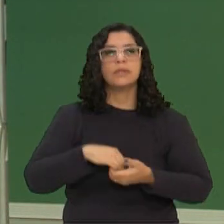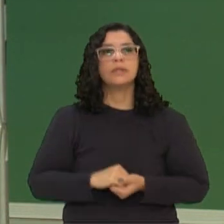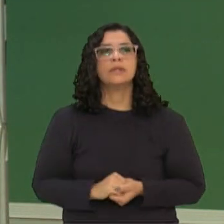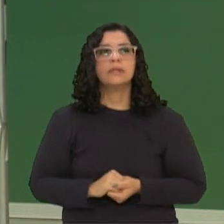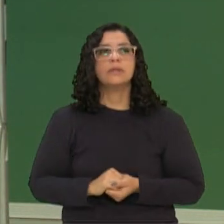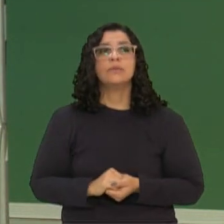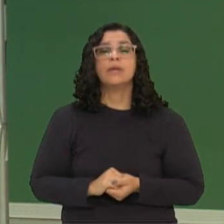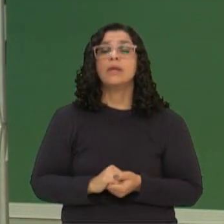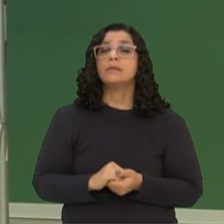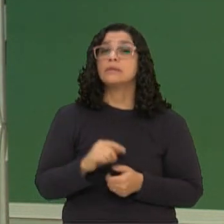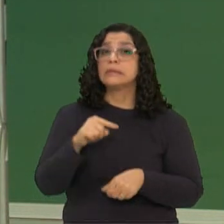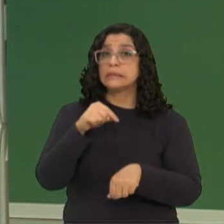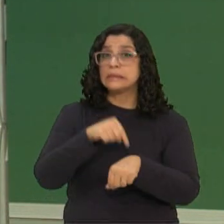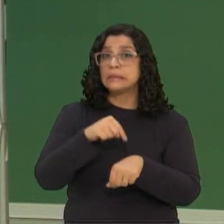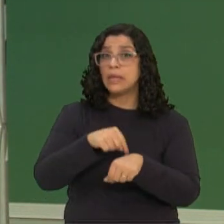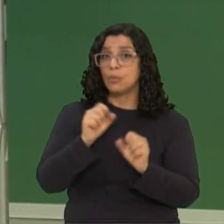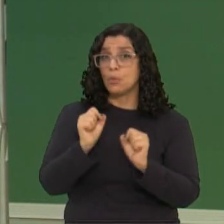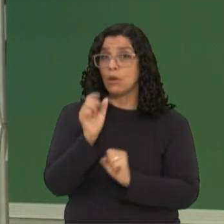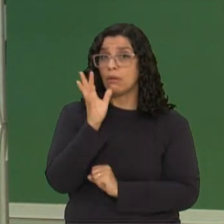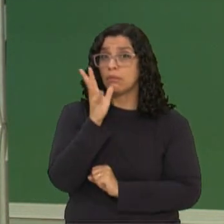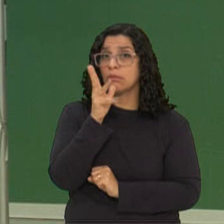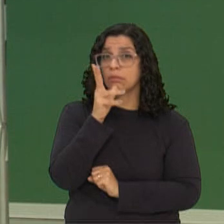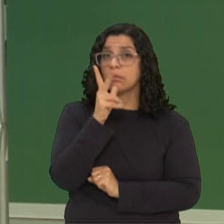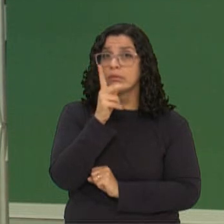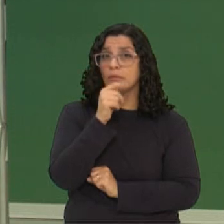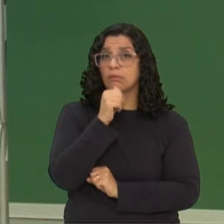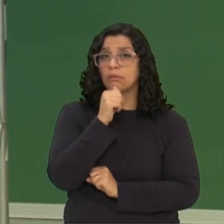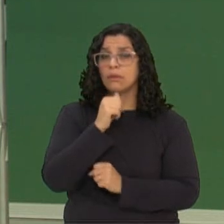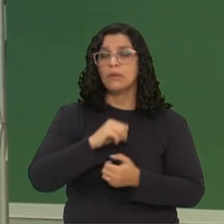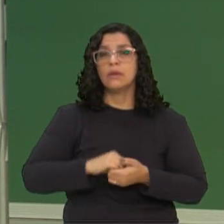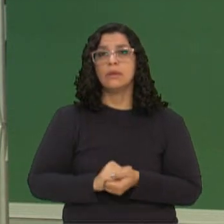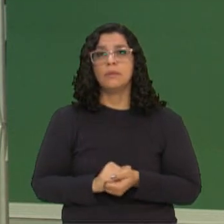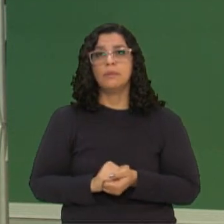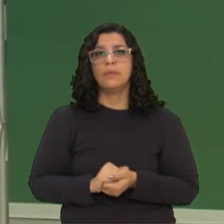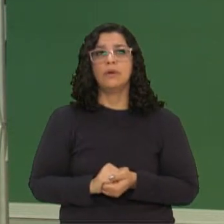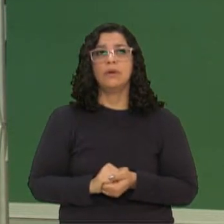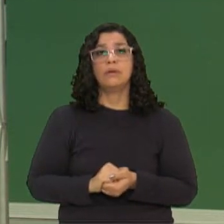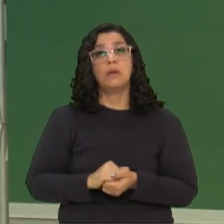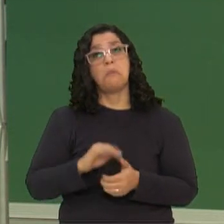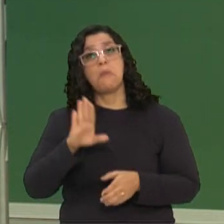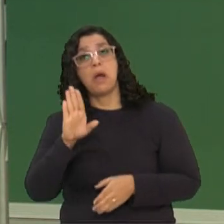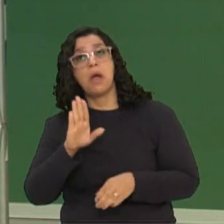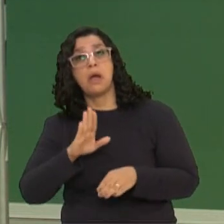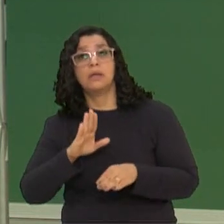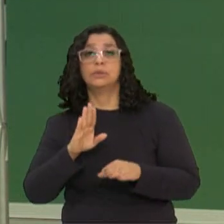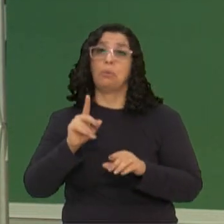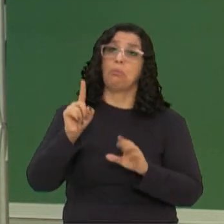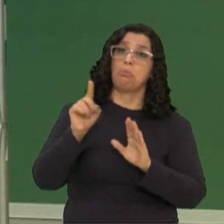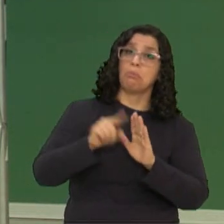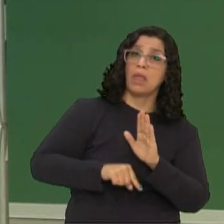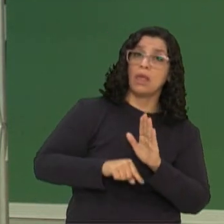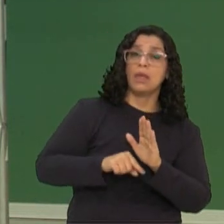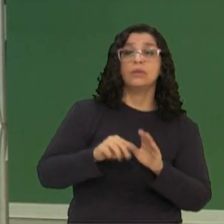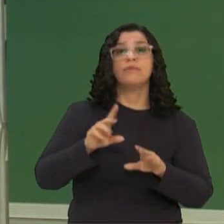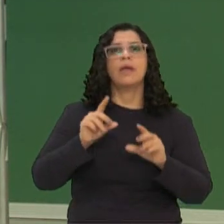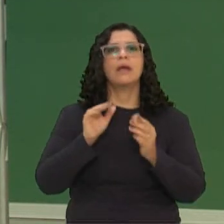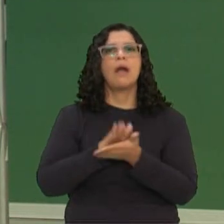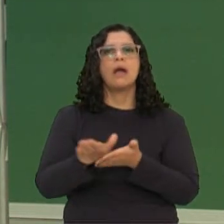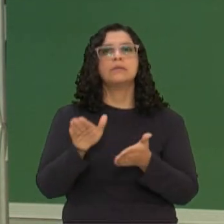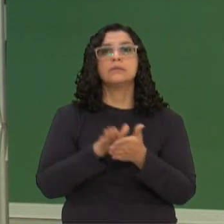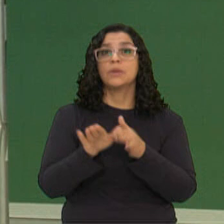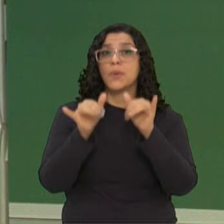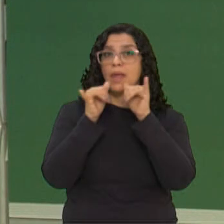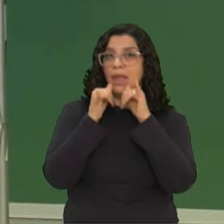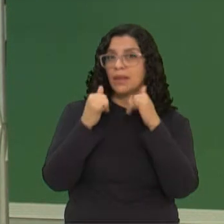esse tempo ele pode demorar, né? Pode demorar mais ou menos, né? E vai gastando energia